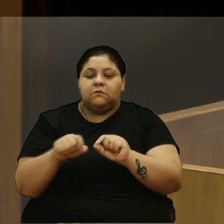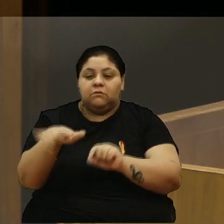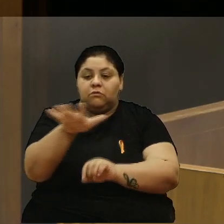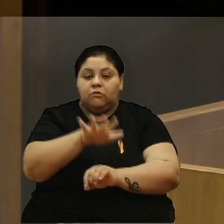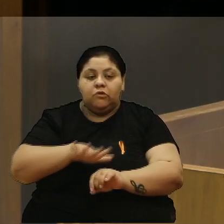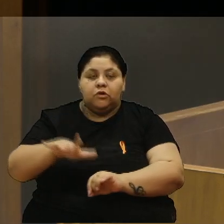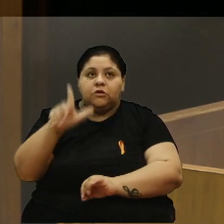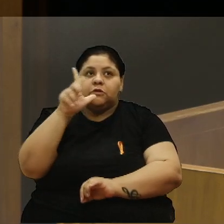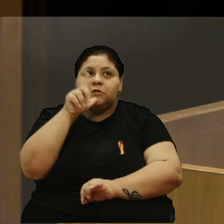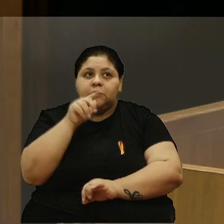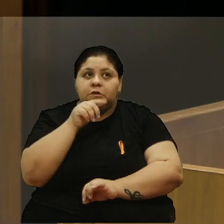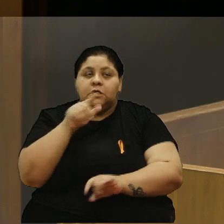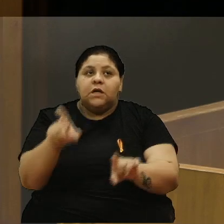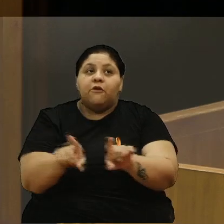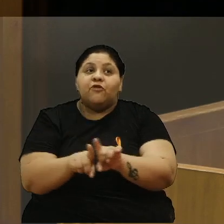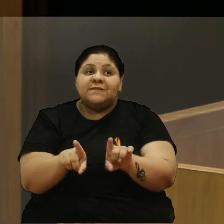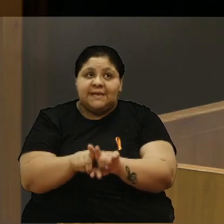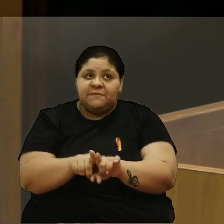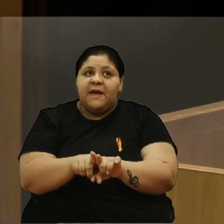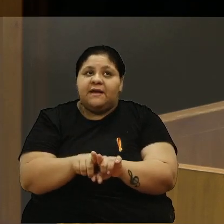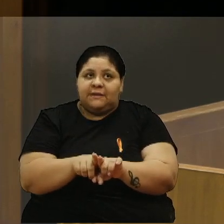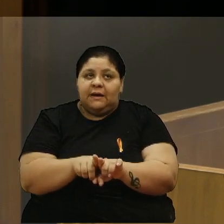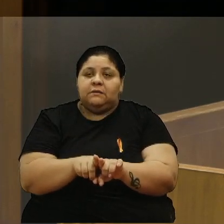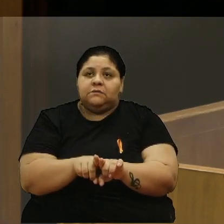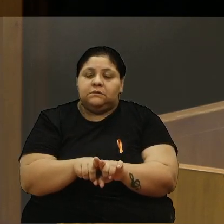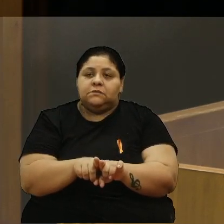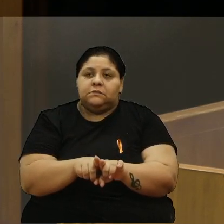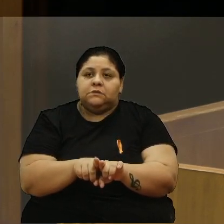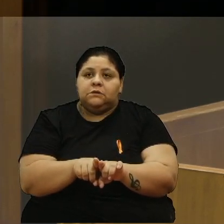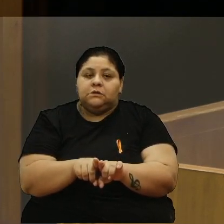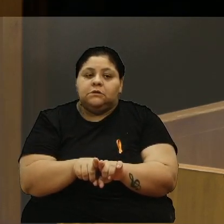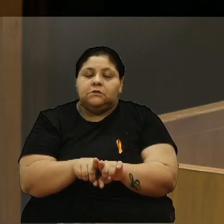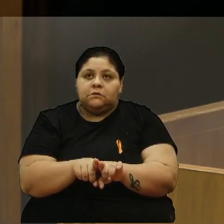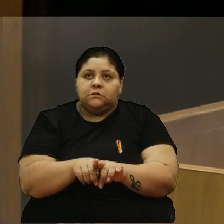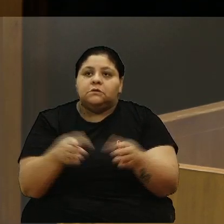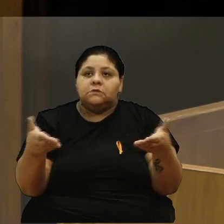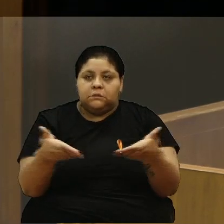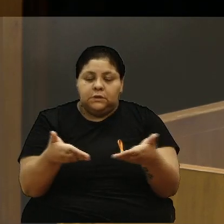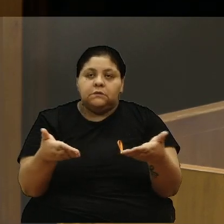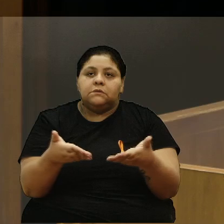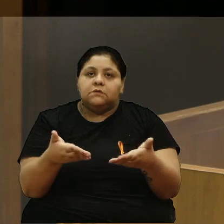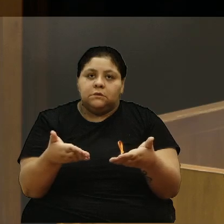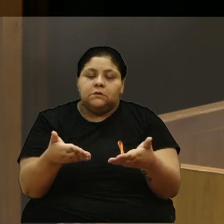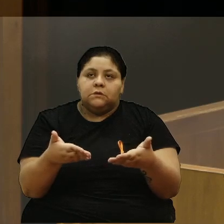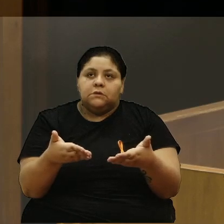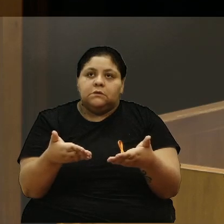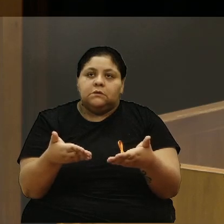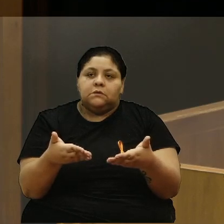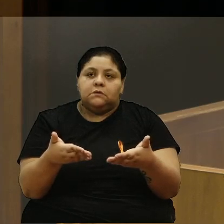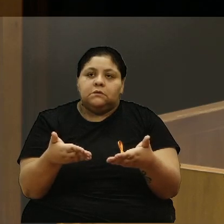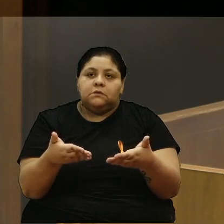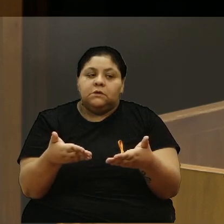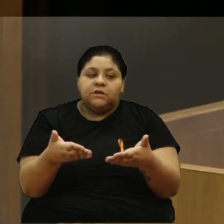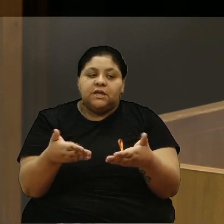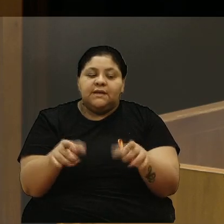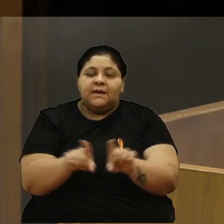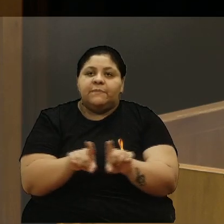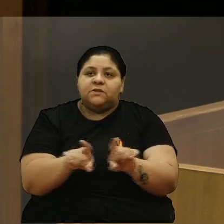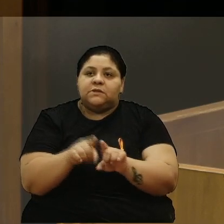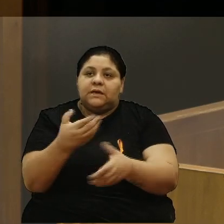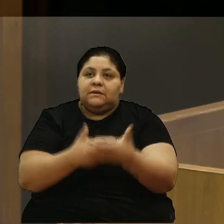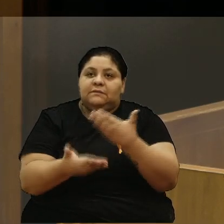e a nova lei que virá para essa casa, aonde esperamos que venha a favorecer todas essas pessoas